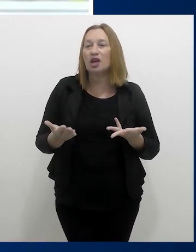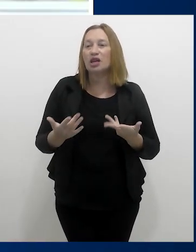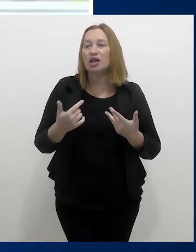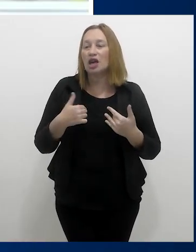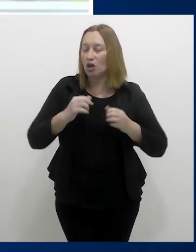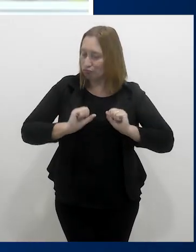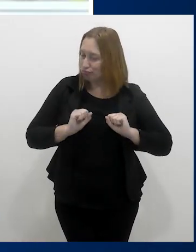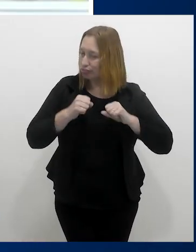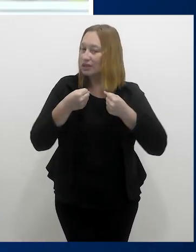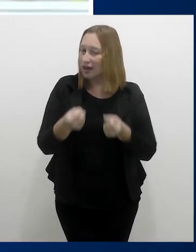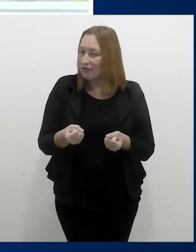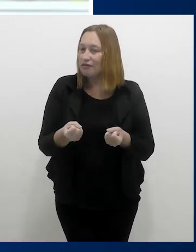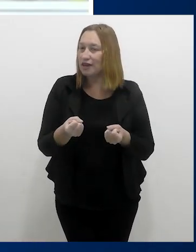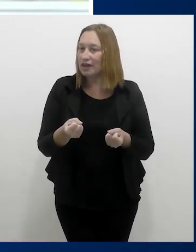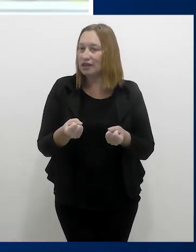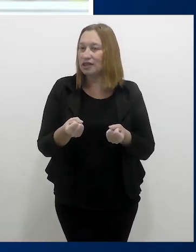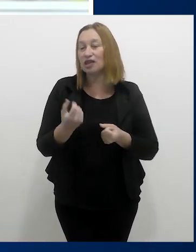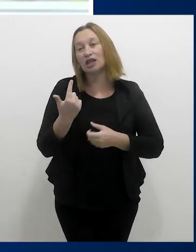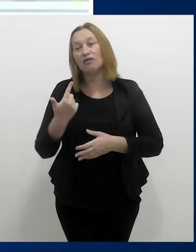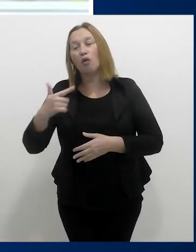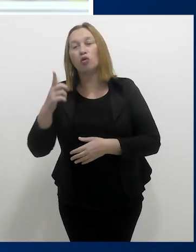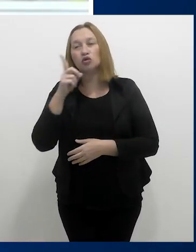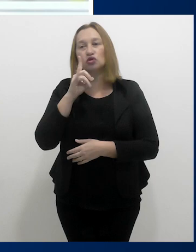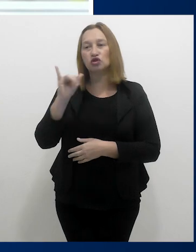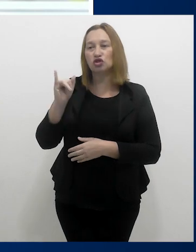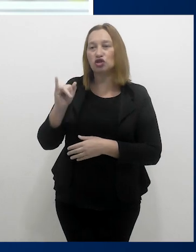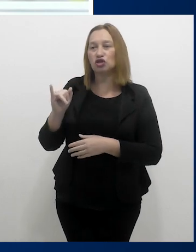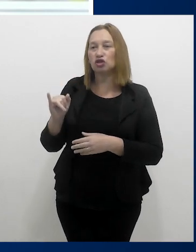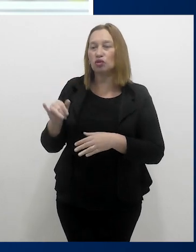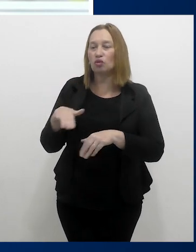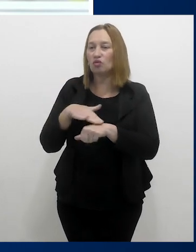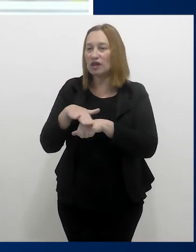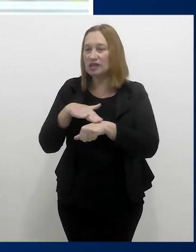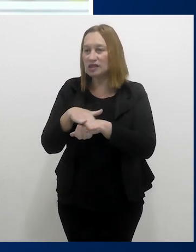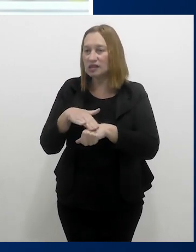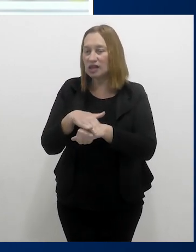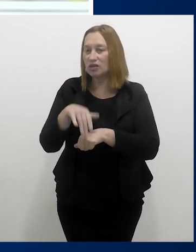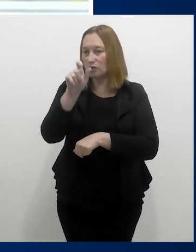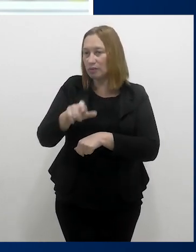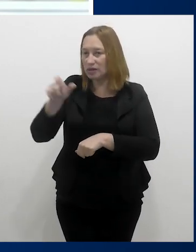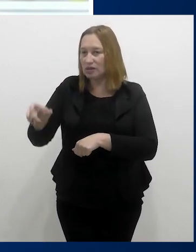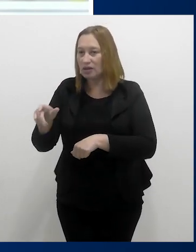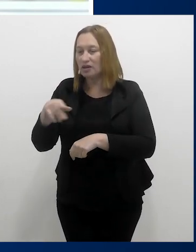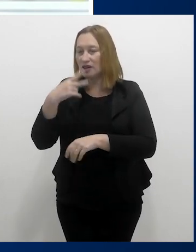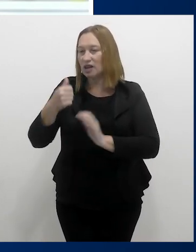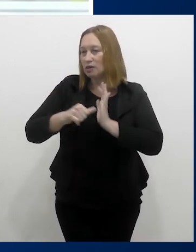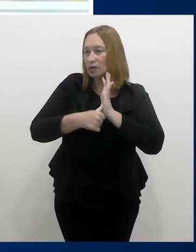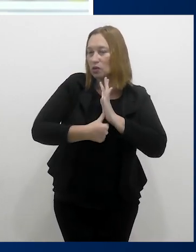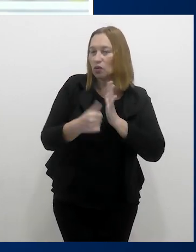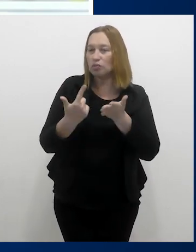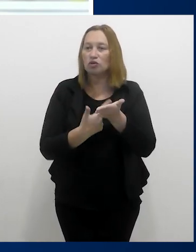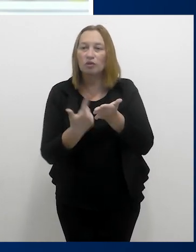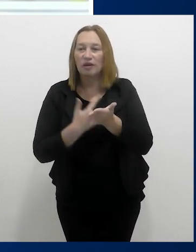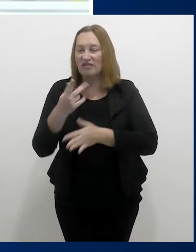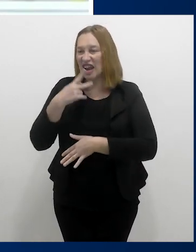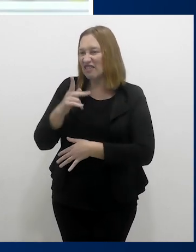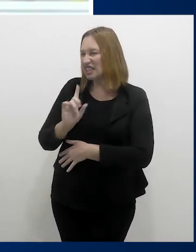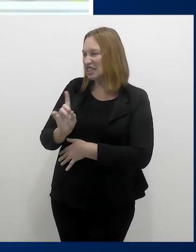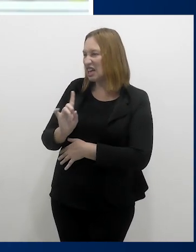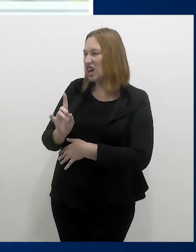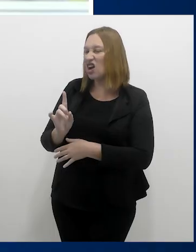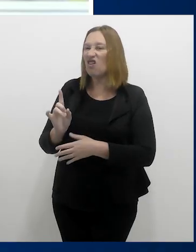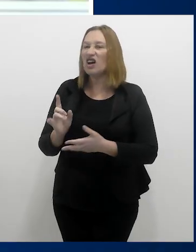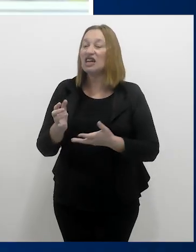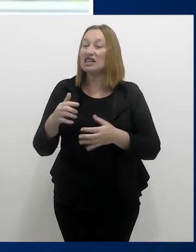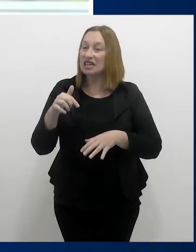eu sou muito defensora, né? Eu estava outro dia numa mesa, né, com pessoas falando sobre Clube do Livro, e aí elas falavam assim: não,